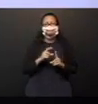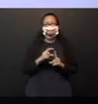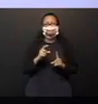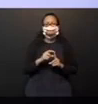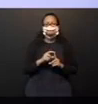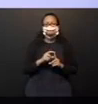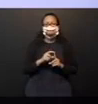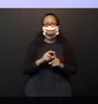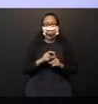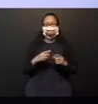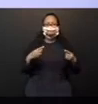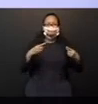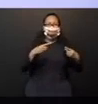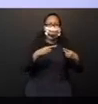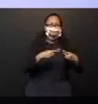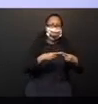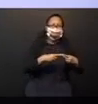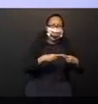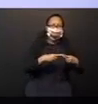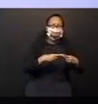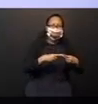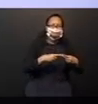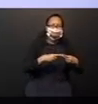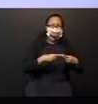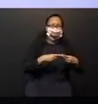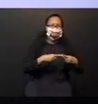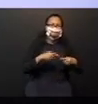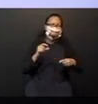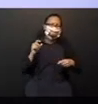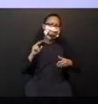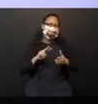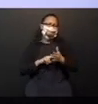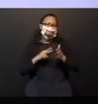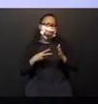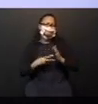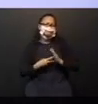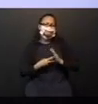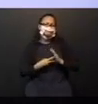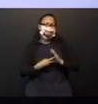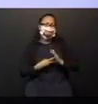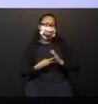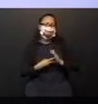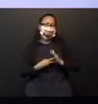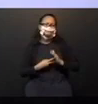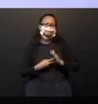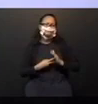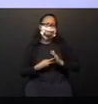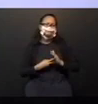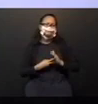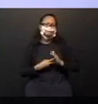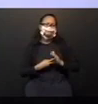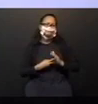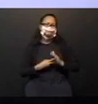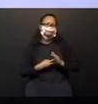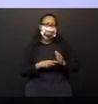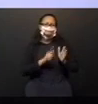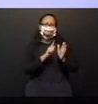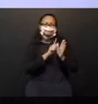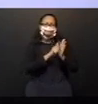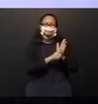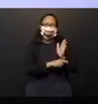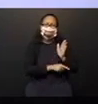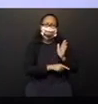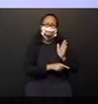Palavras que concordam. O que são as palavras que concordam? Elas têm a ver com o gênero. Olha